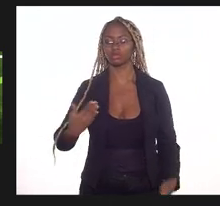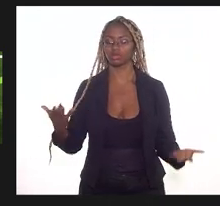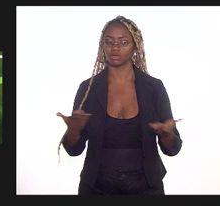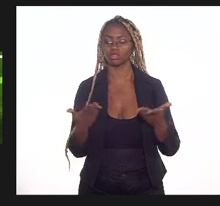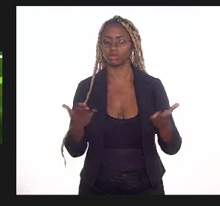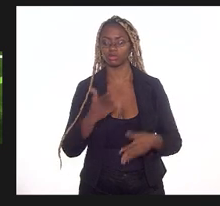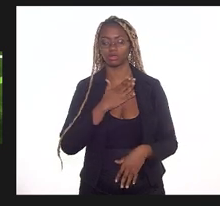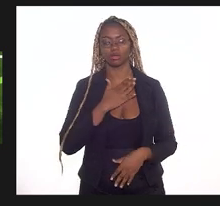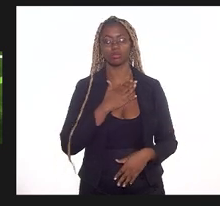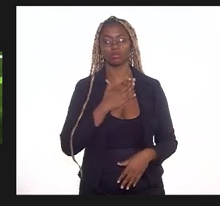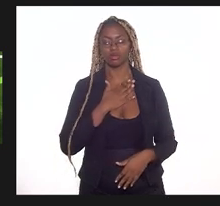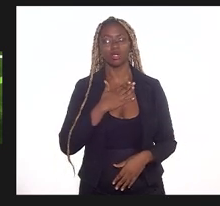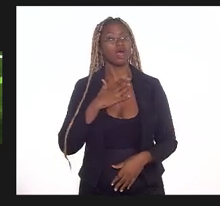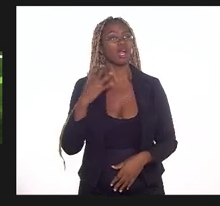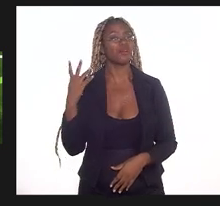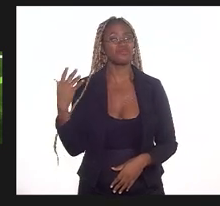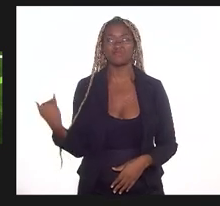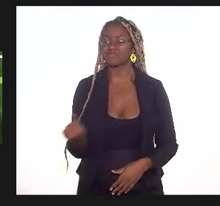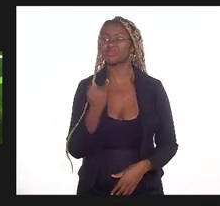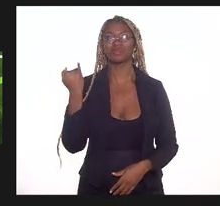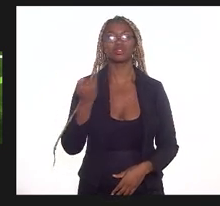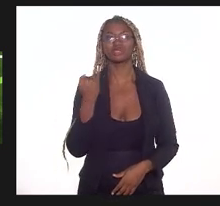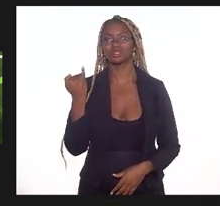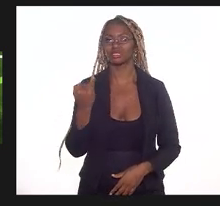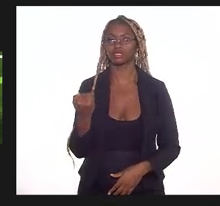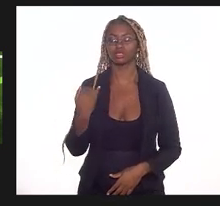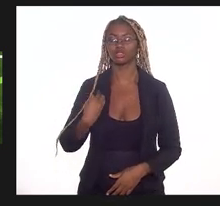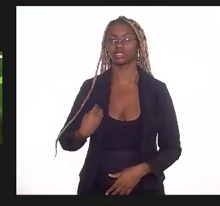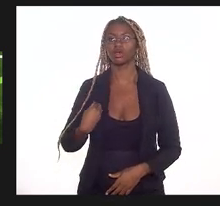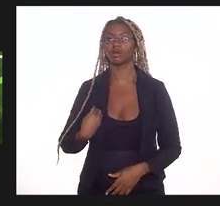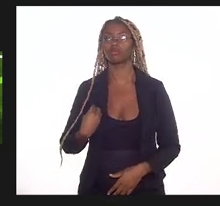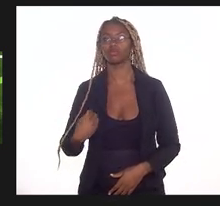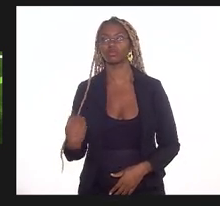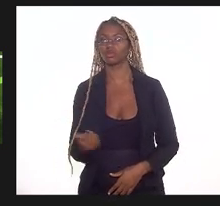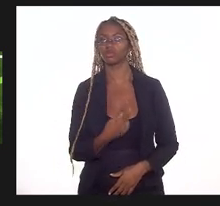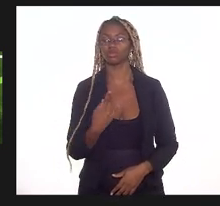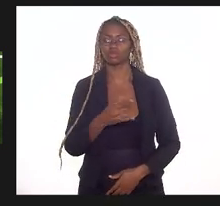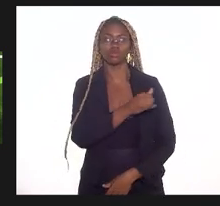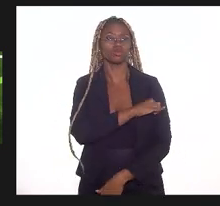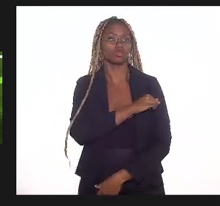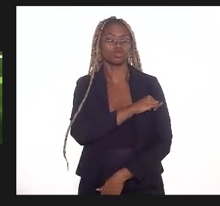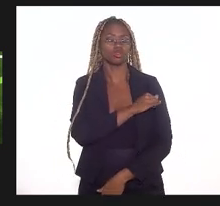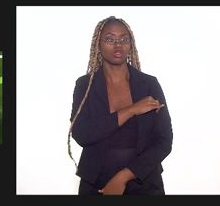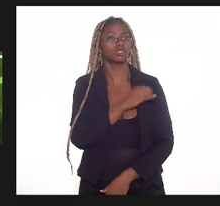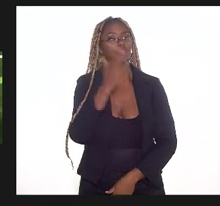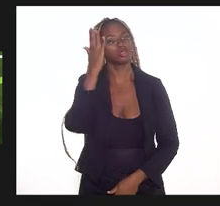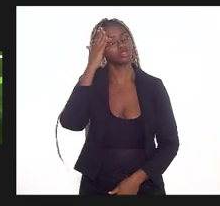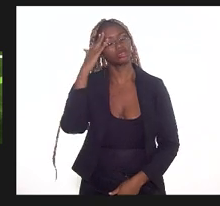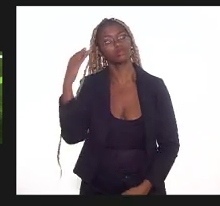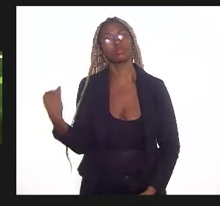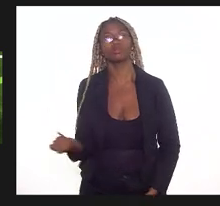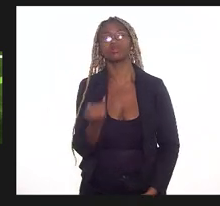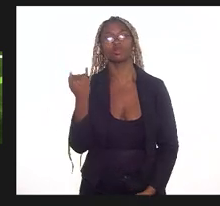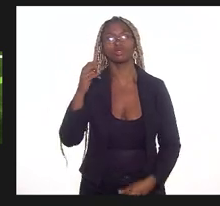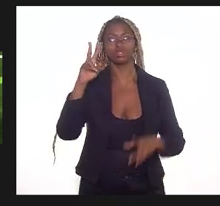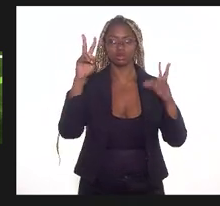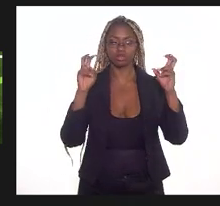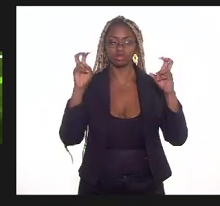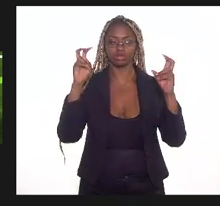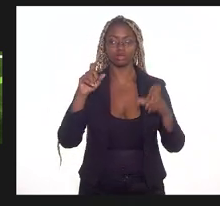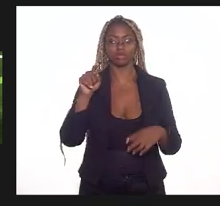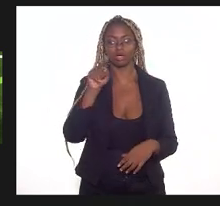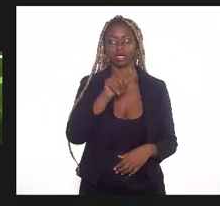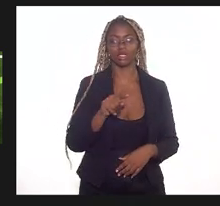momento histórico no Estado do Rio de Janeiro. A gente sabe a grande importância que é esse tema, né, para as pessoas